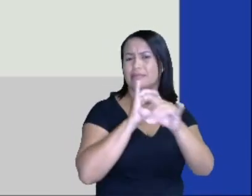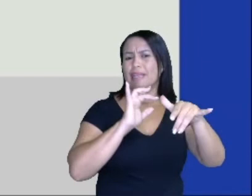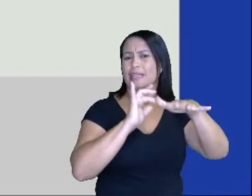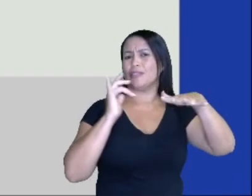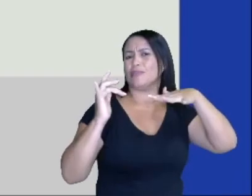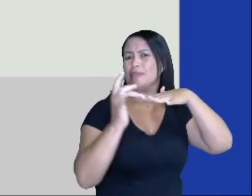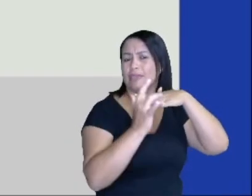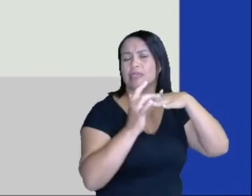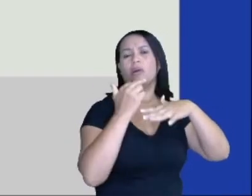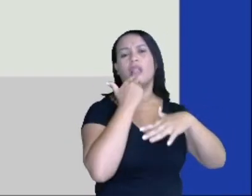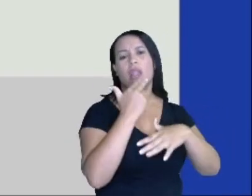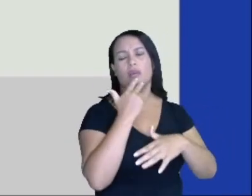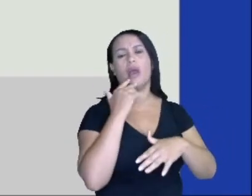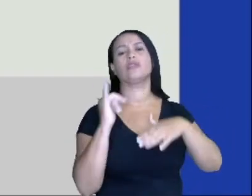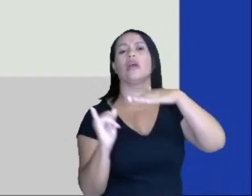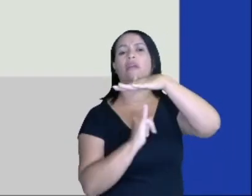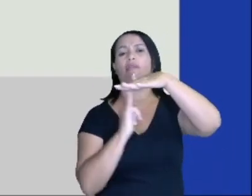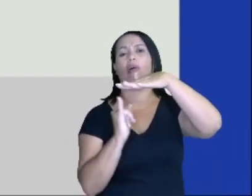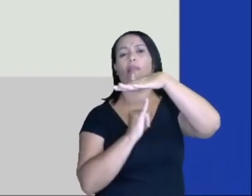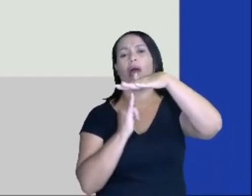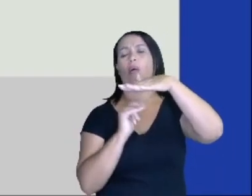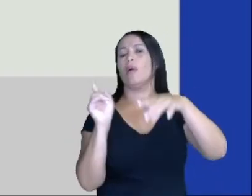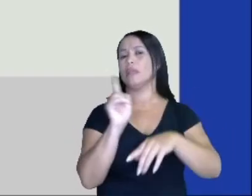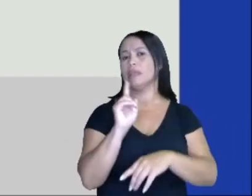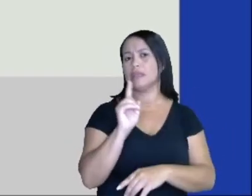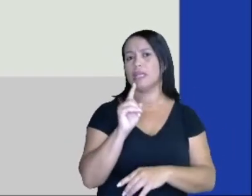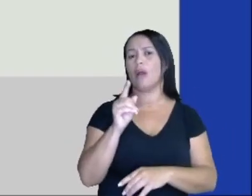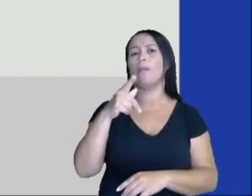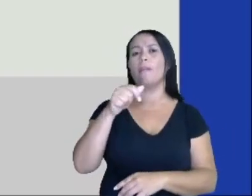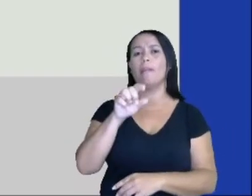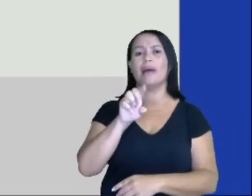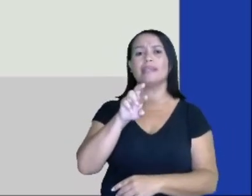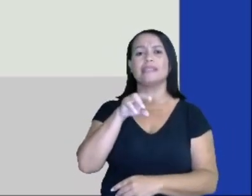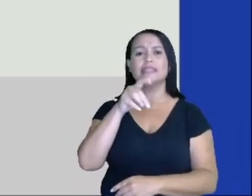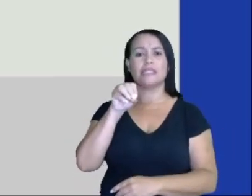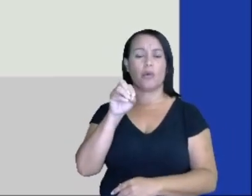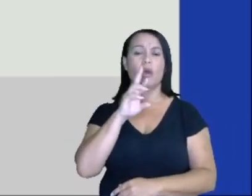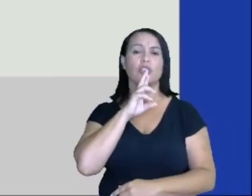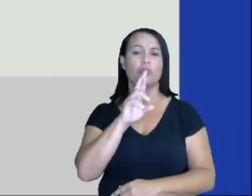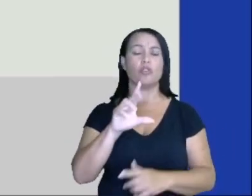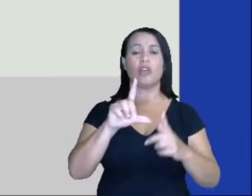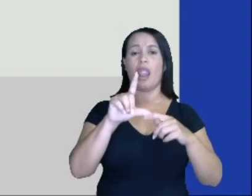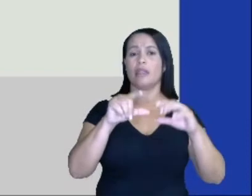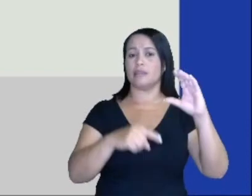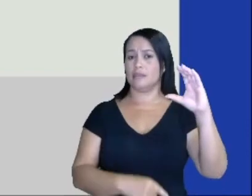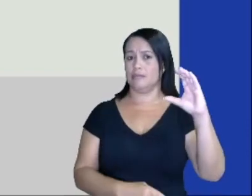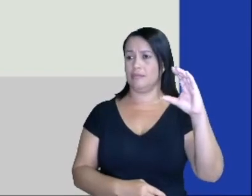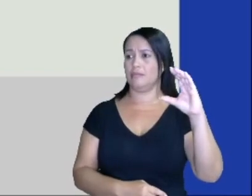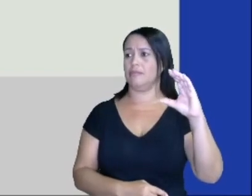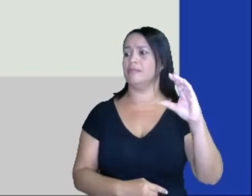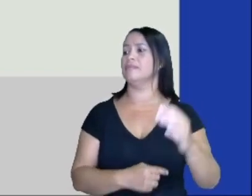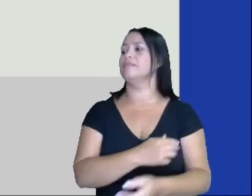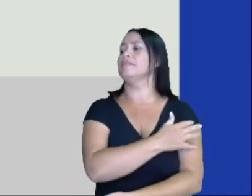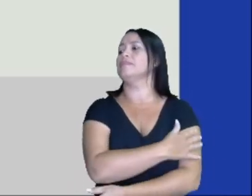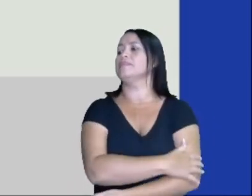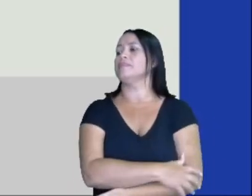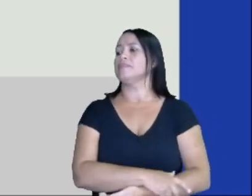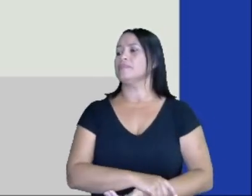utilizando a linguagem informal, a linguagem não padrão. A resposta, letra C.